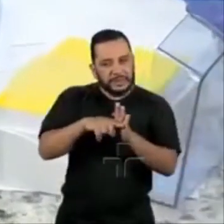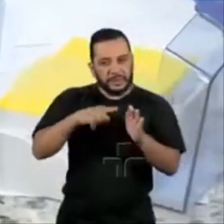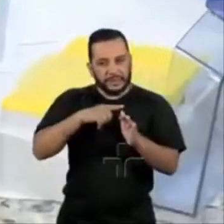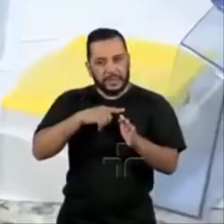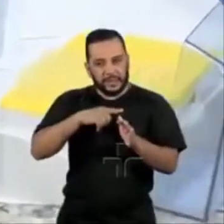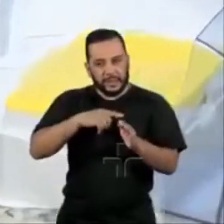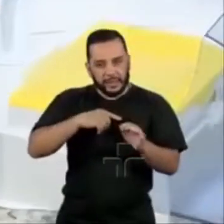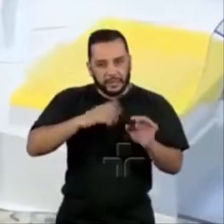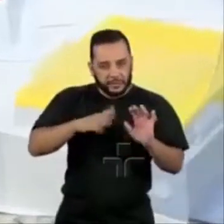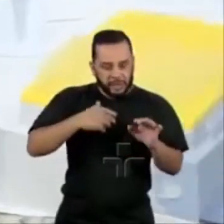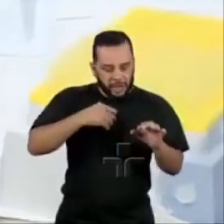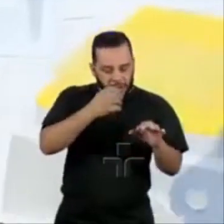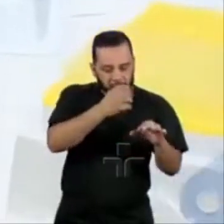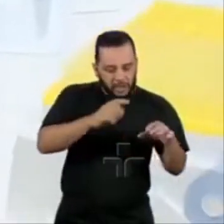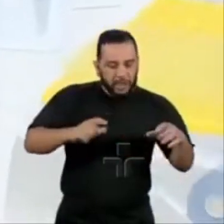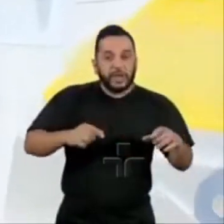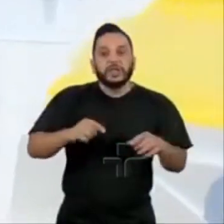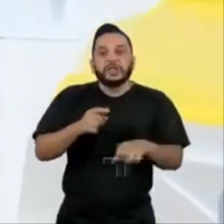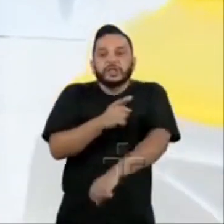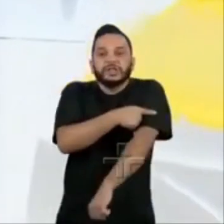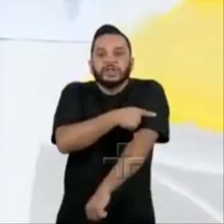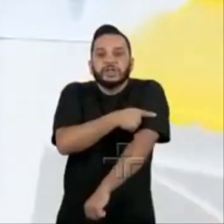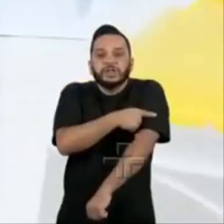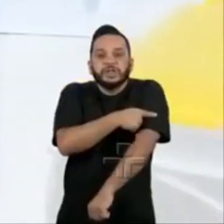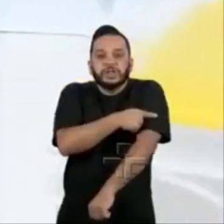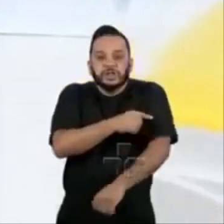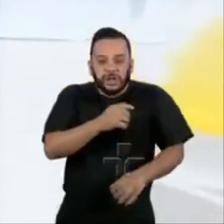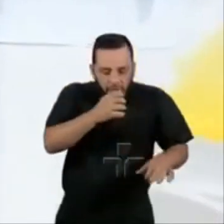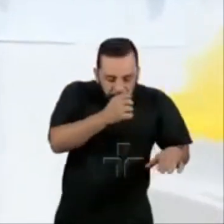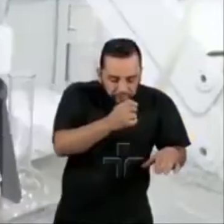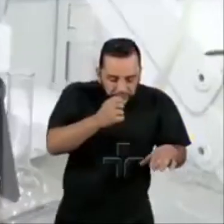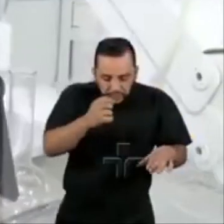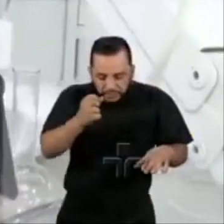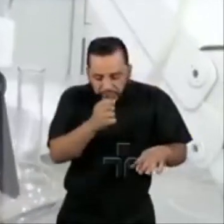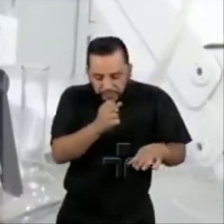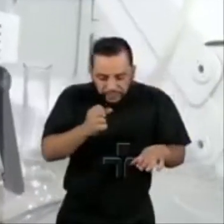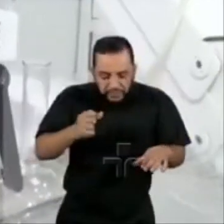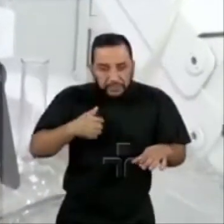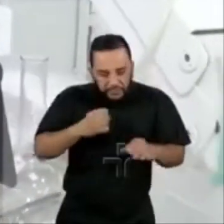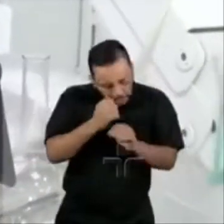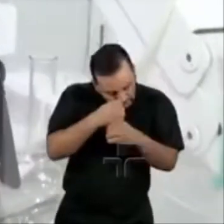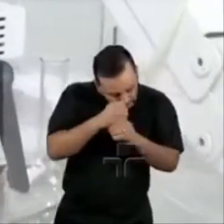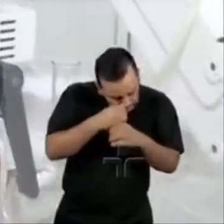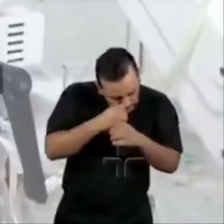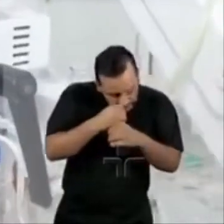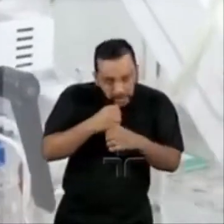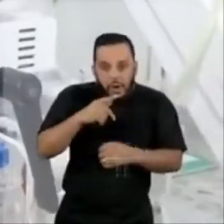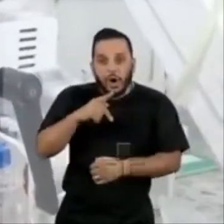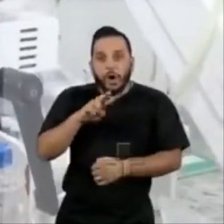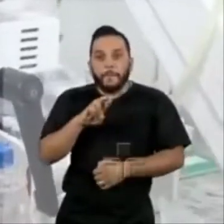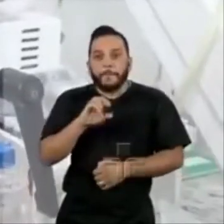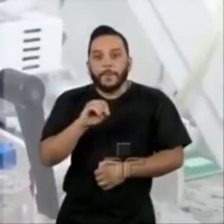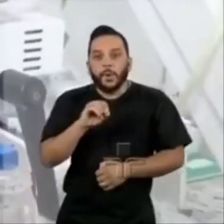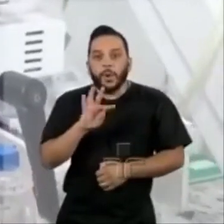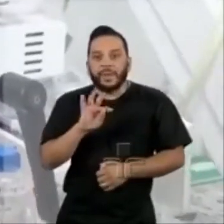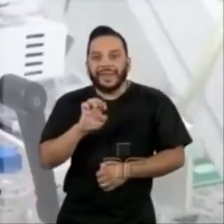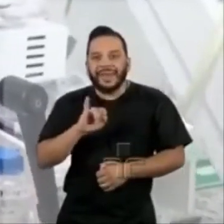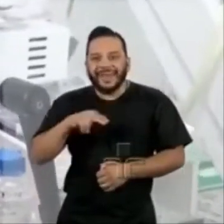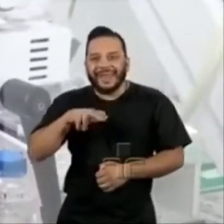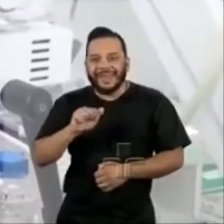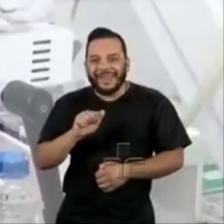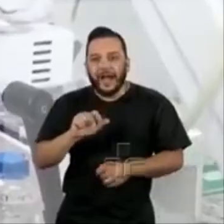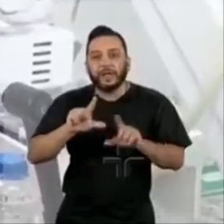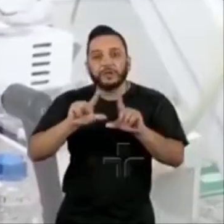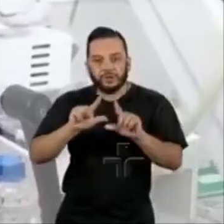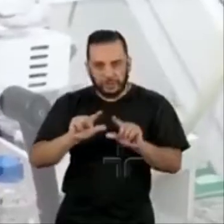e na área também chamado mcp 1 e além da redução da proteína na urina a gente identificou a redução desse